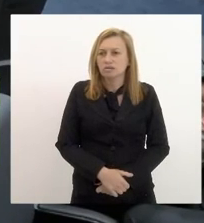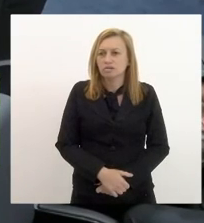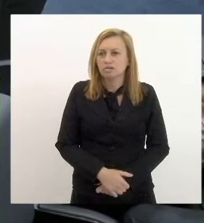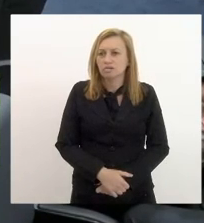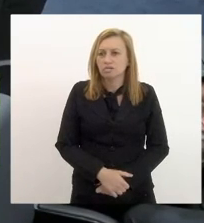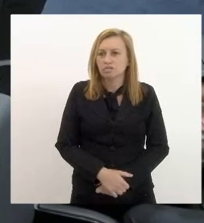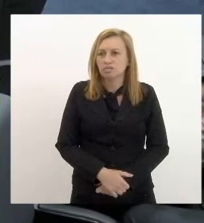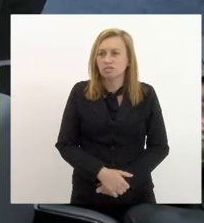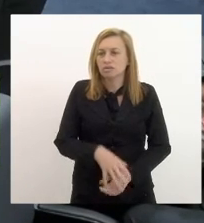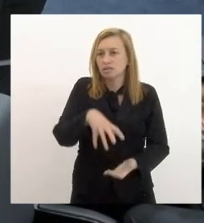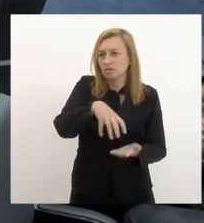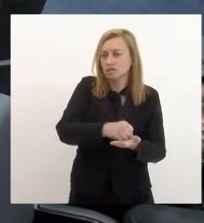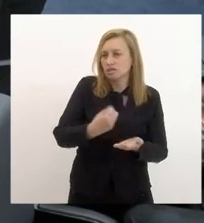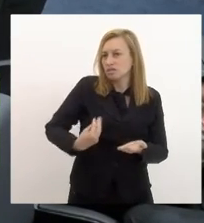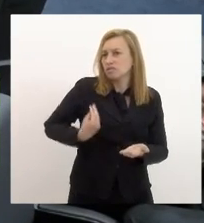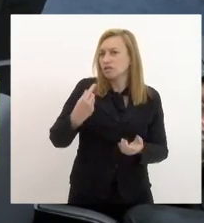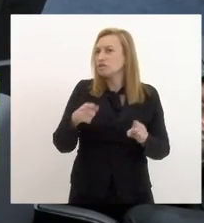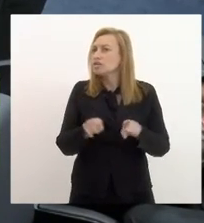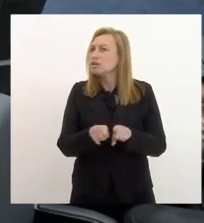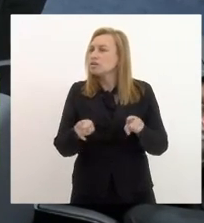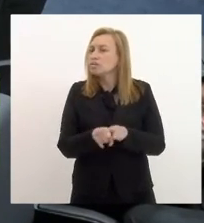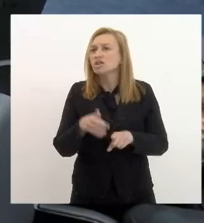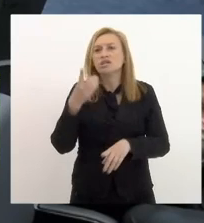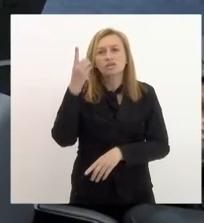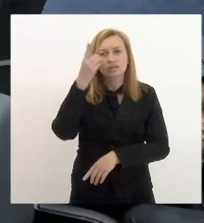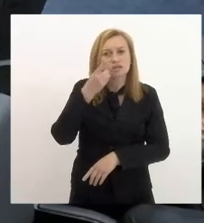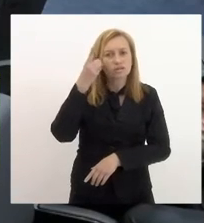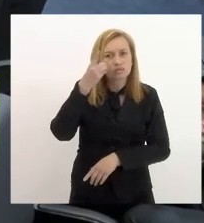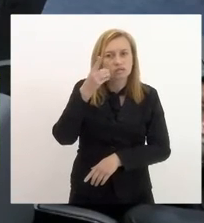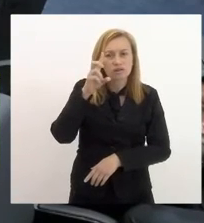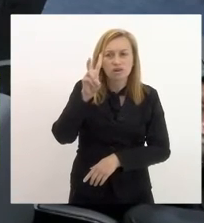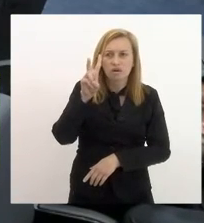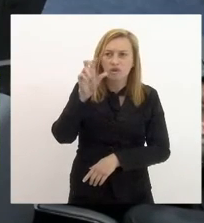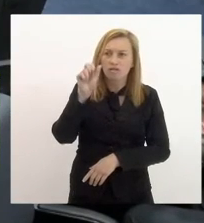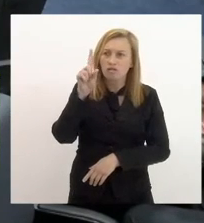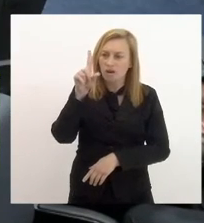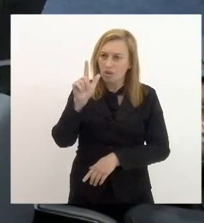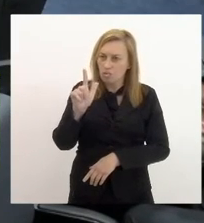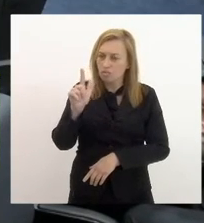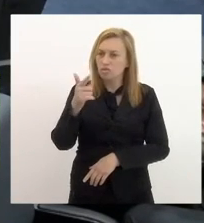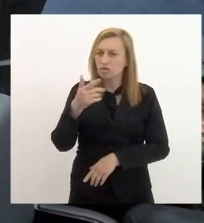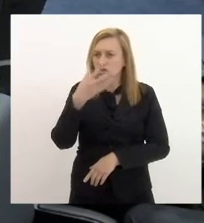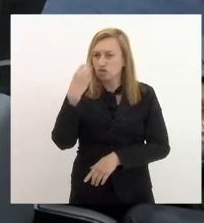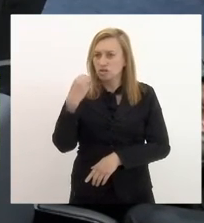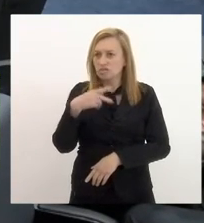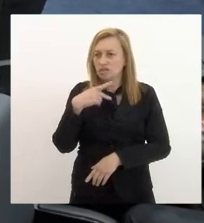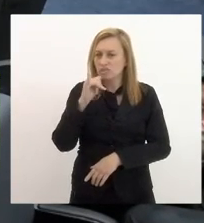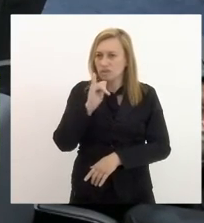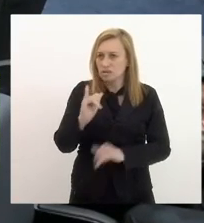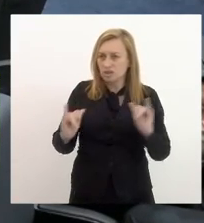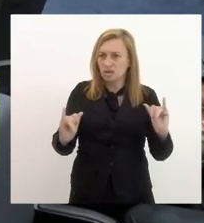a estrada presença também é que teve aqui o deputado Val esqueci de anunciar a